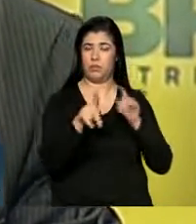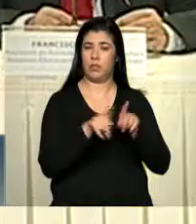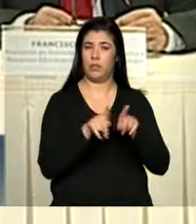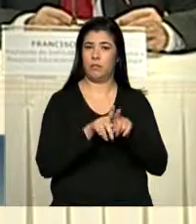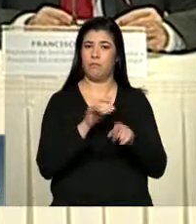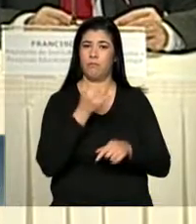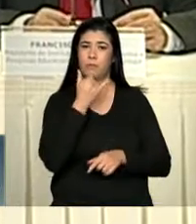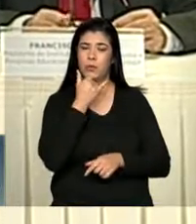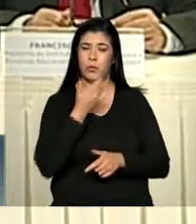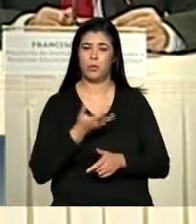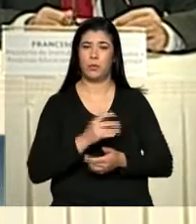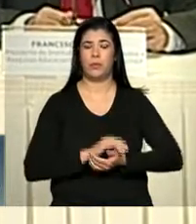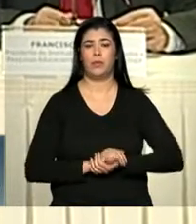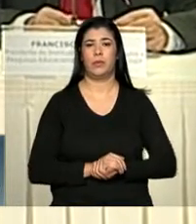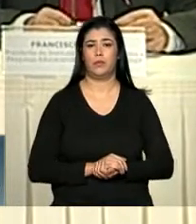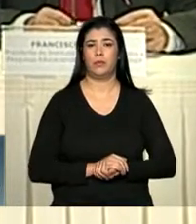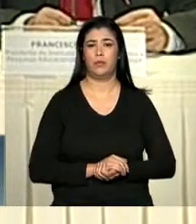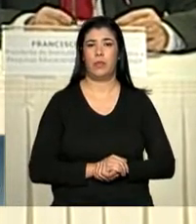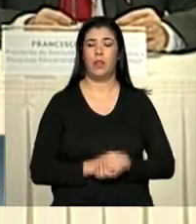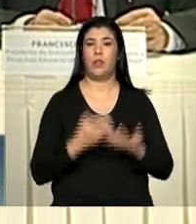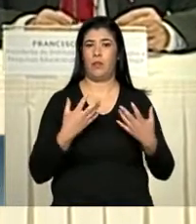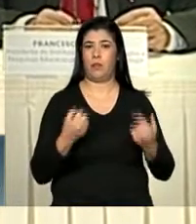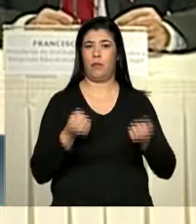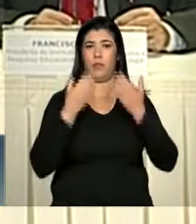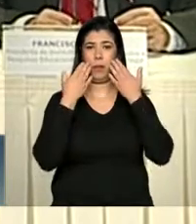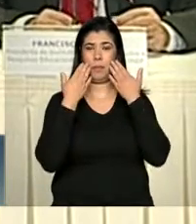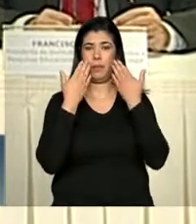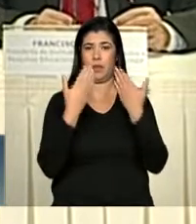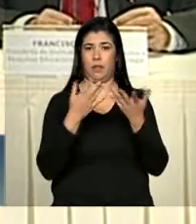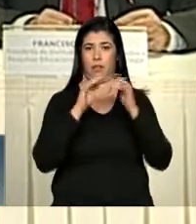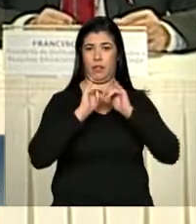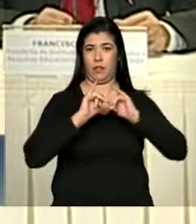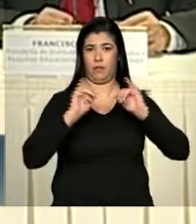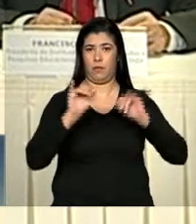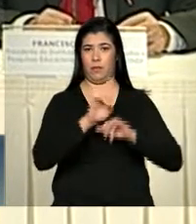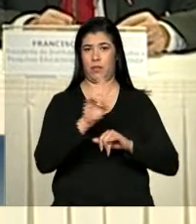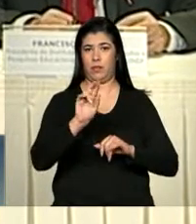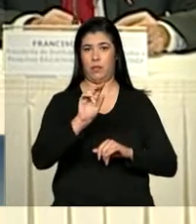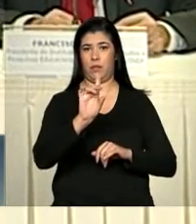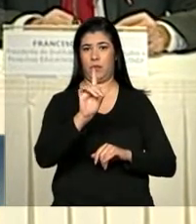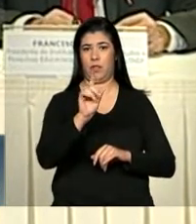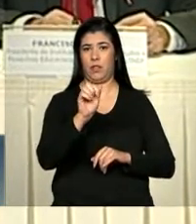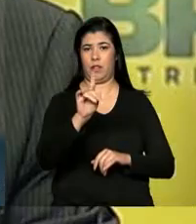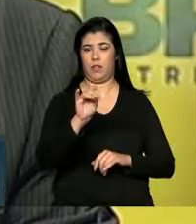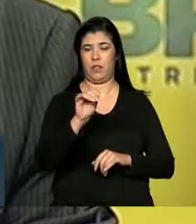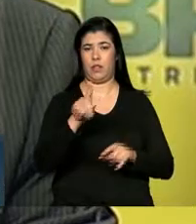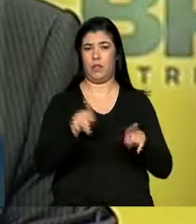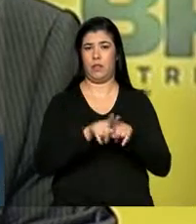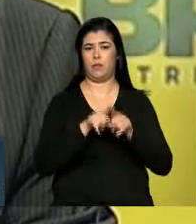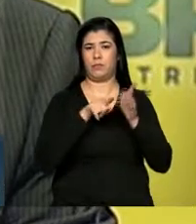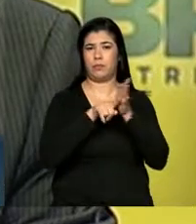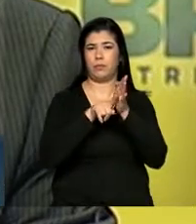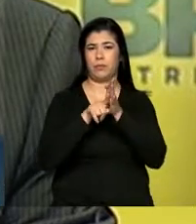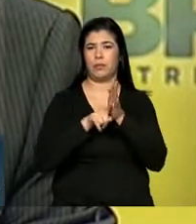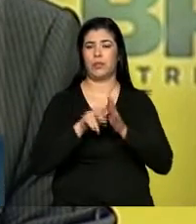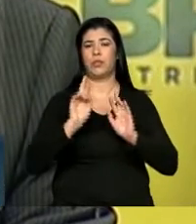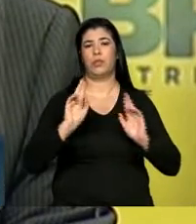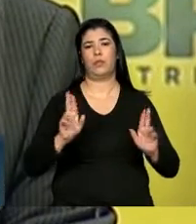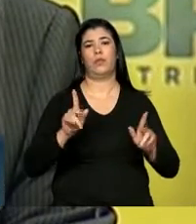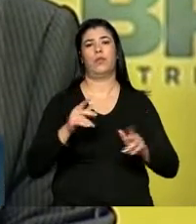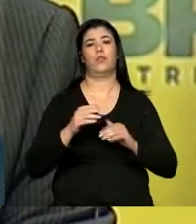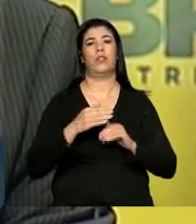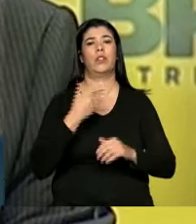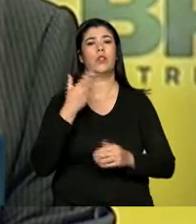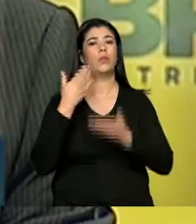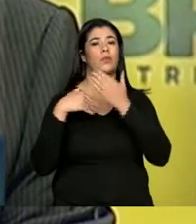desagravo. E nós vamos apresentar esses dados e vamos fazer uma abordagem deles diferente da usual.